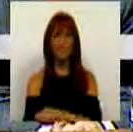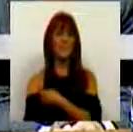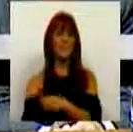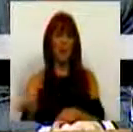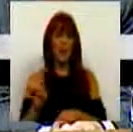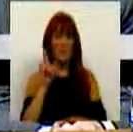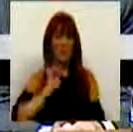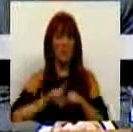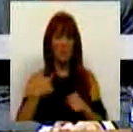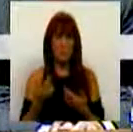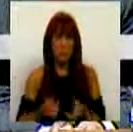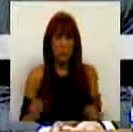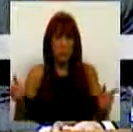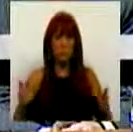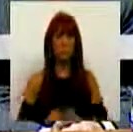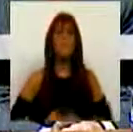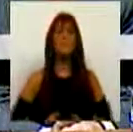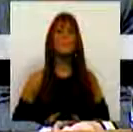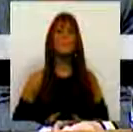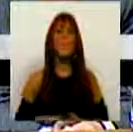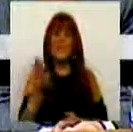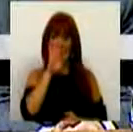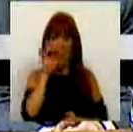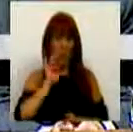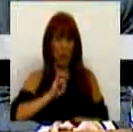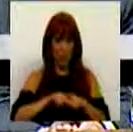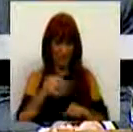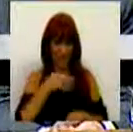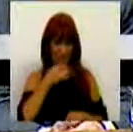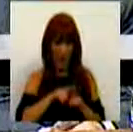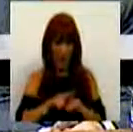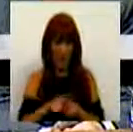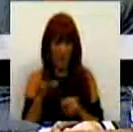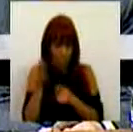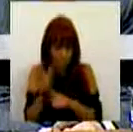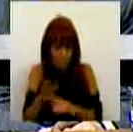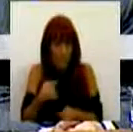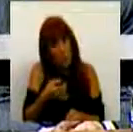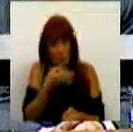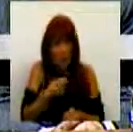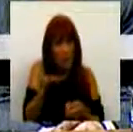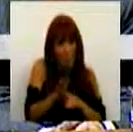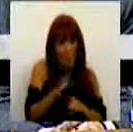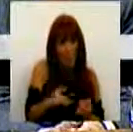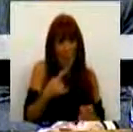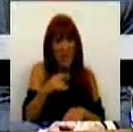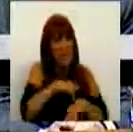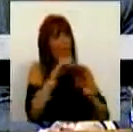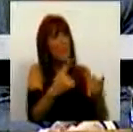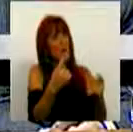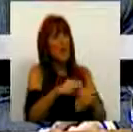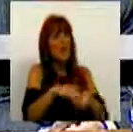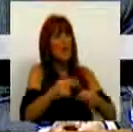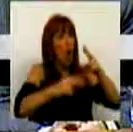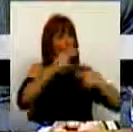Não, senhora deputada, não temos. Se a senhora deputada quer falar de casos concretos, eu também lhe falo de casos concretos. Diz-me, há um hospital que não foi feito